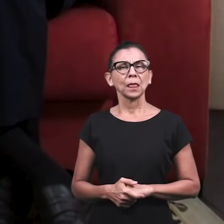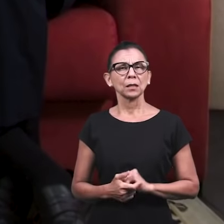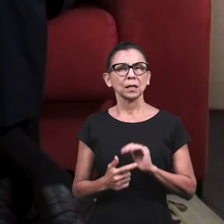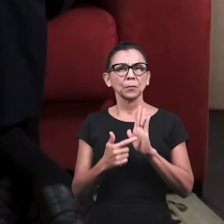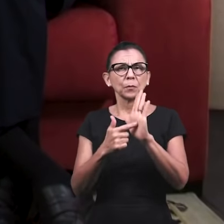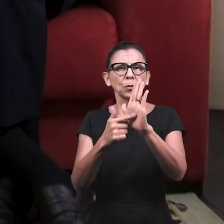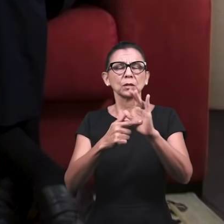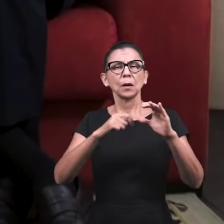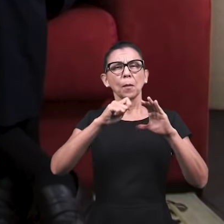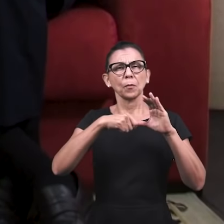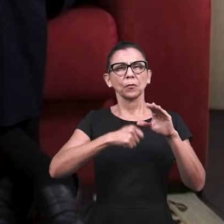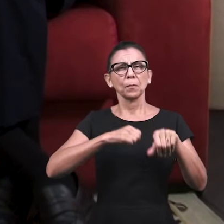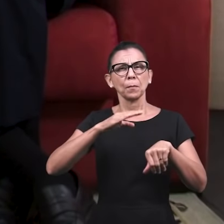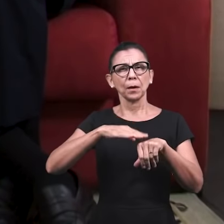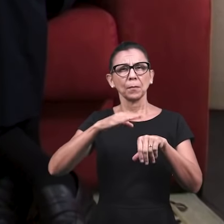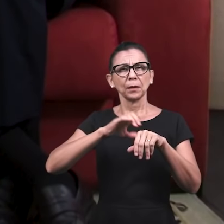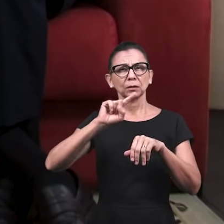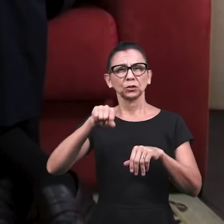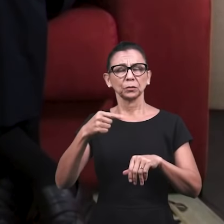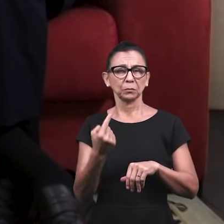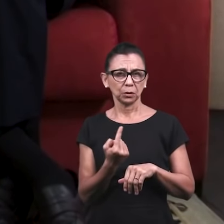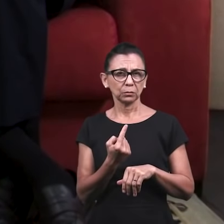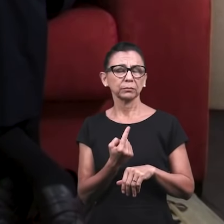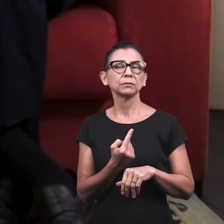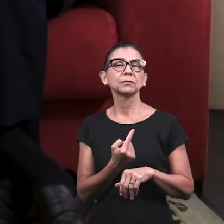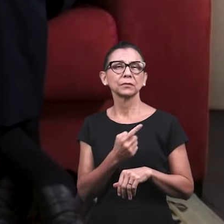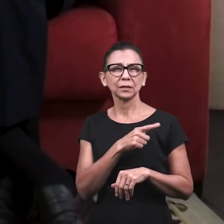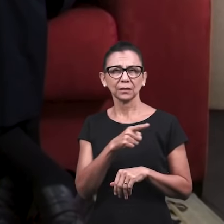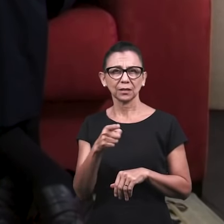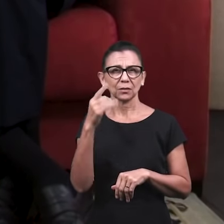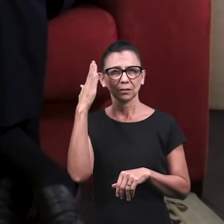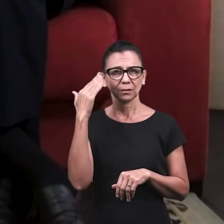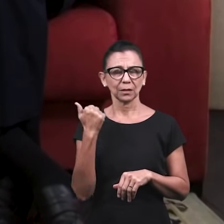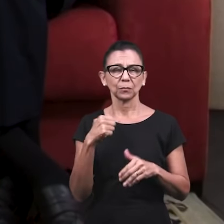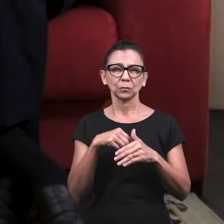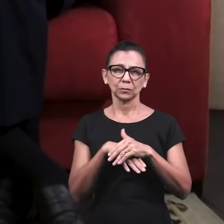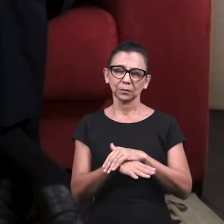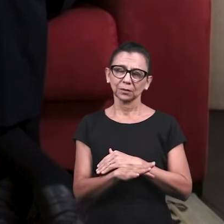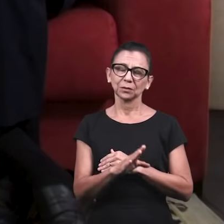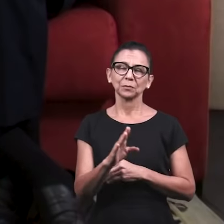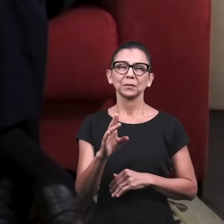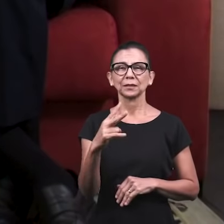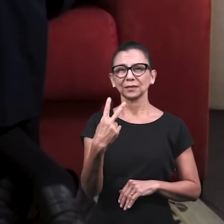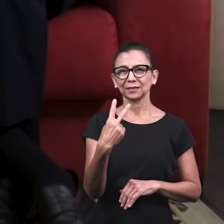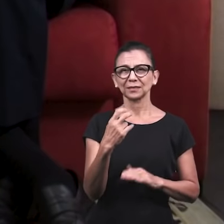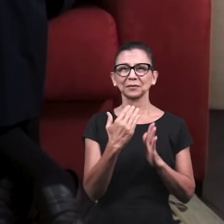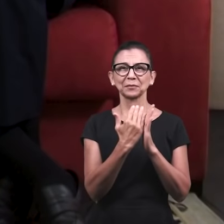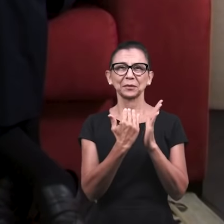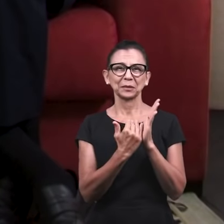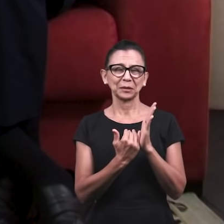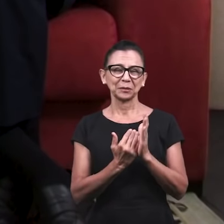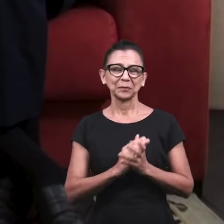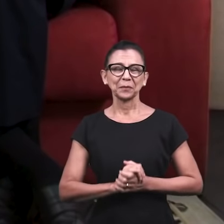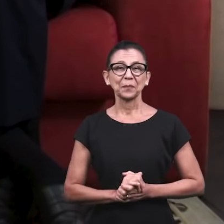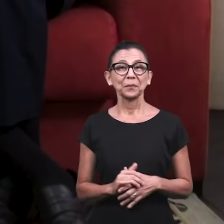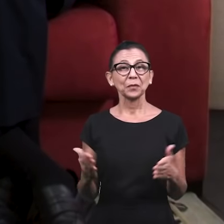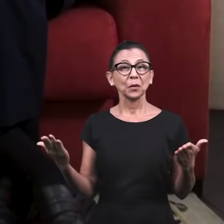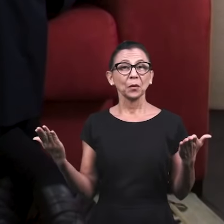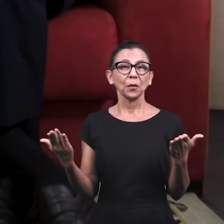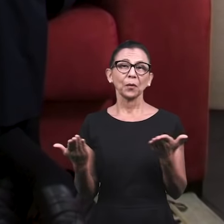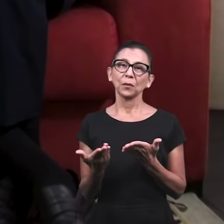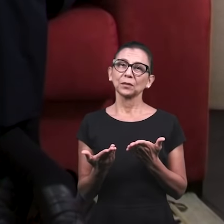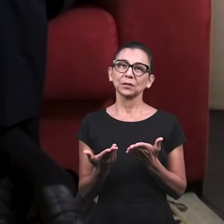recebemos todas as semanas, selecionamos alguns, como os irmãos já sabem, já estão acostumados a participar dessa programação. E hoje